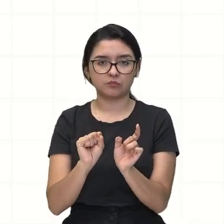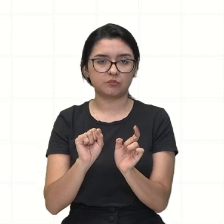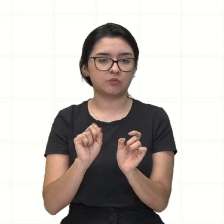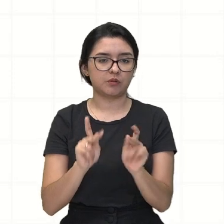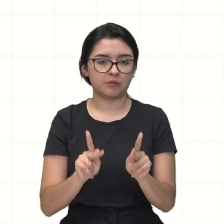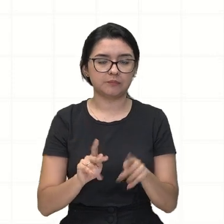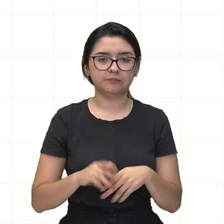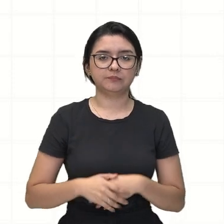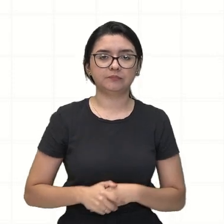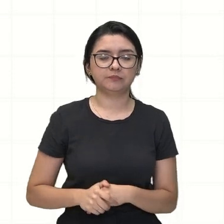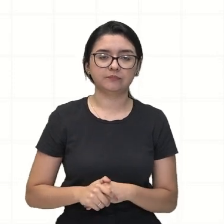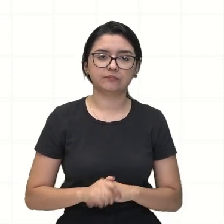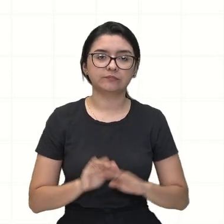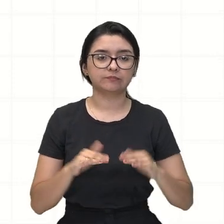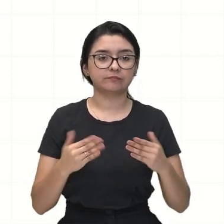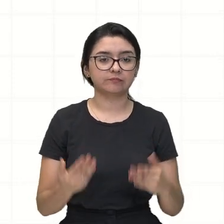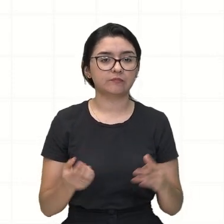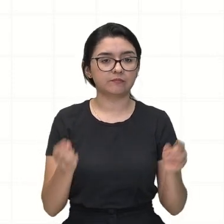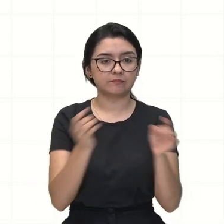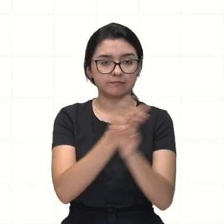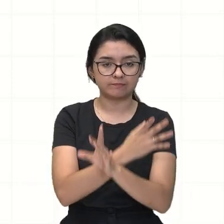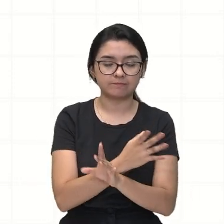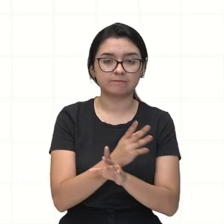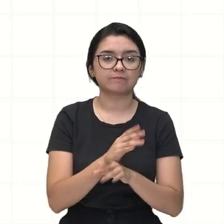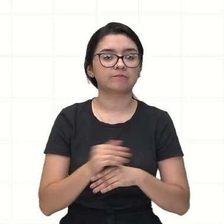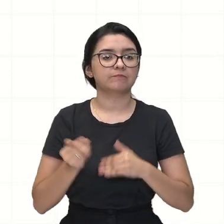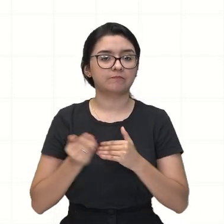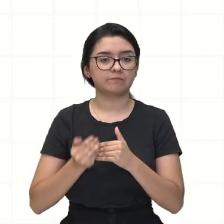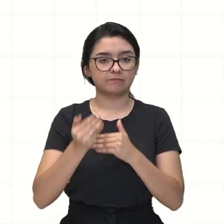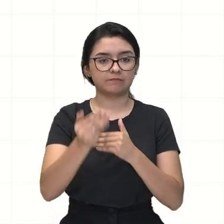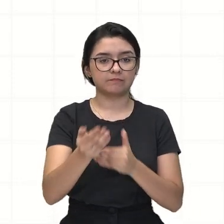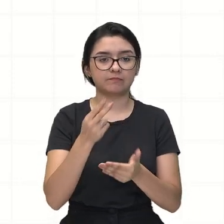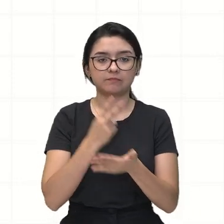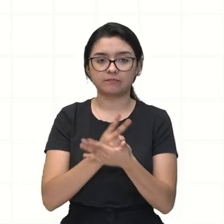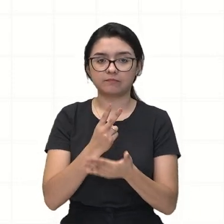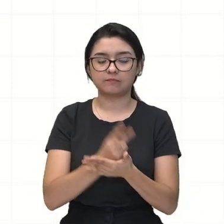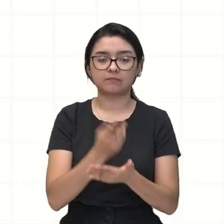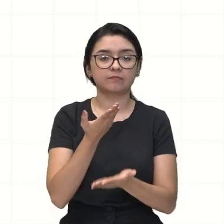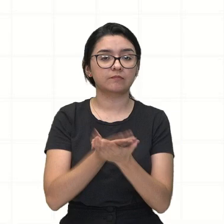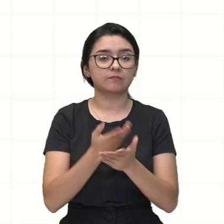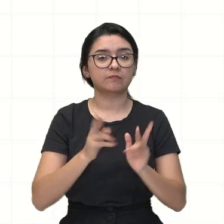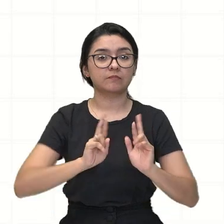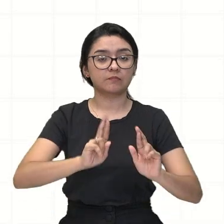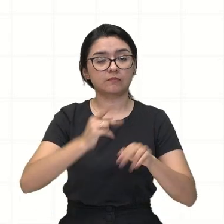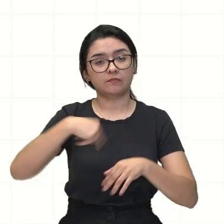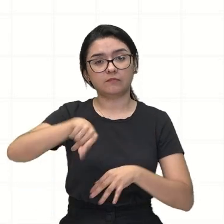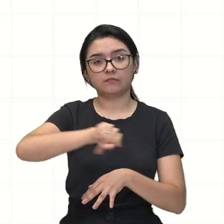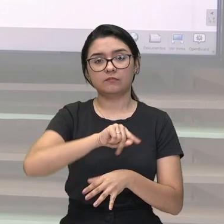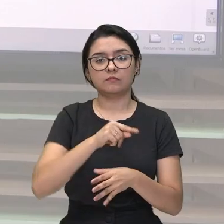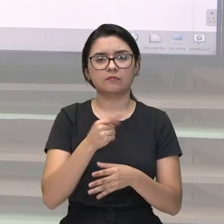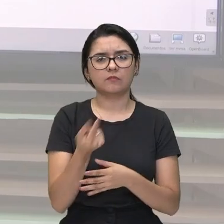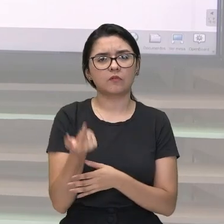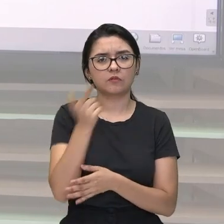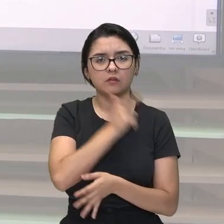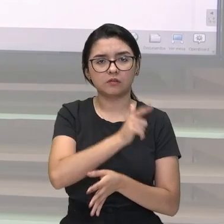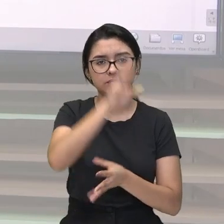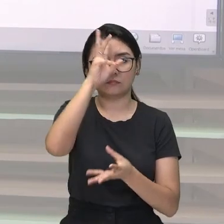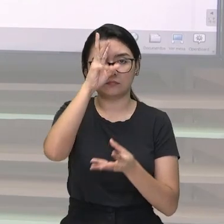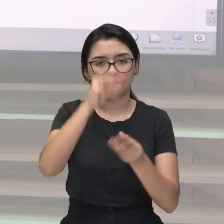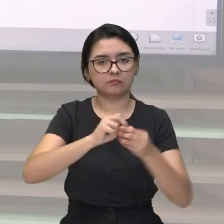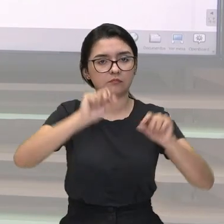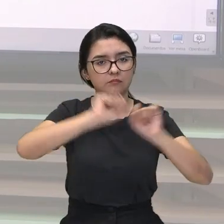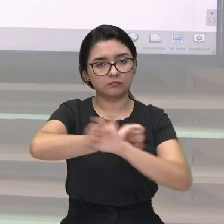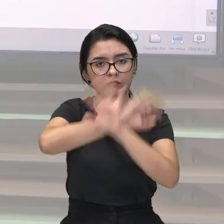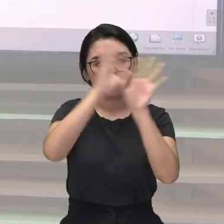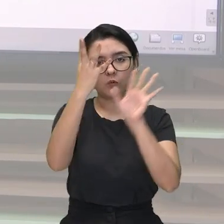bem? Bom, dito isto, vamos continuar aqui. Espero que você esteja aí compreendendo aí